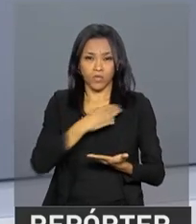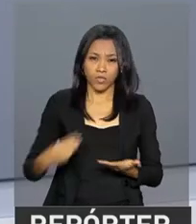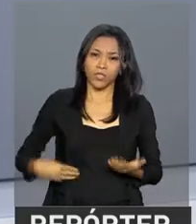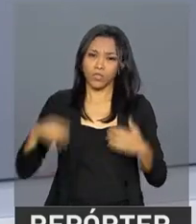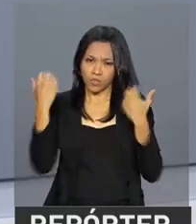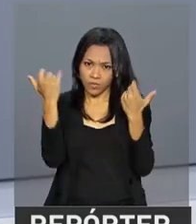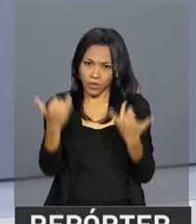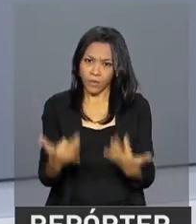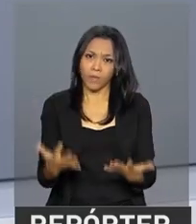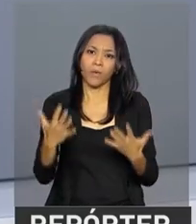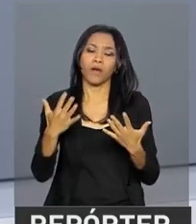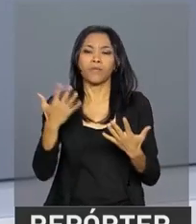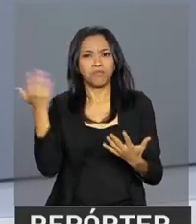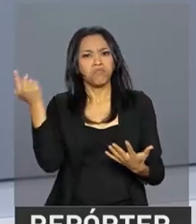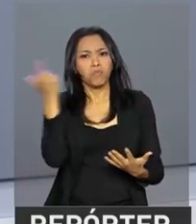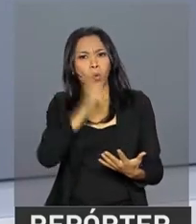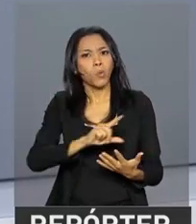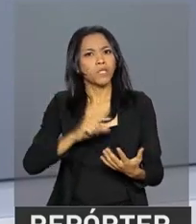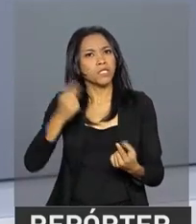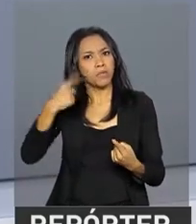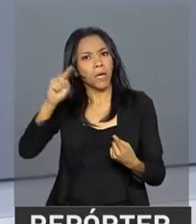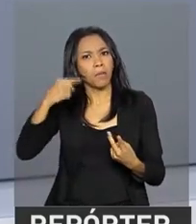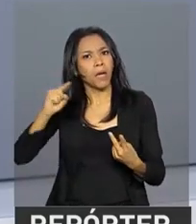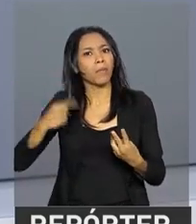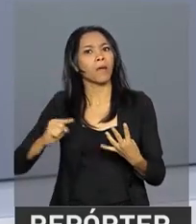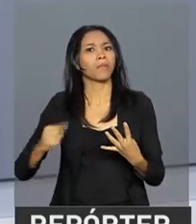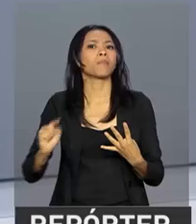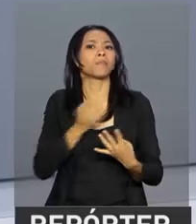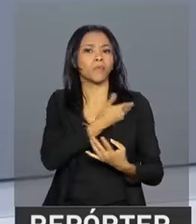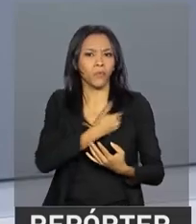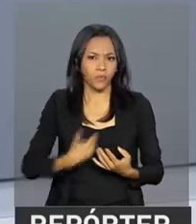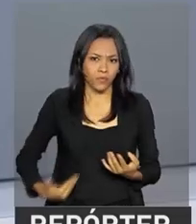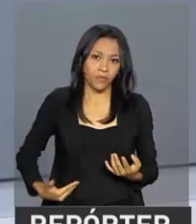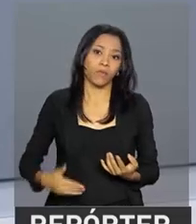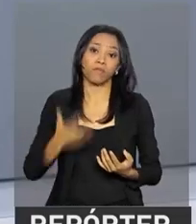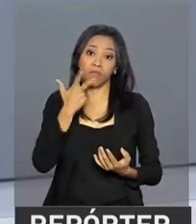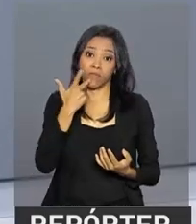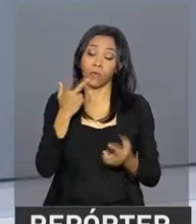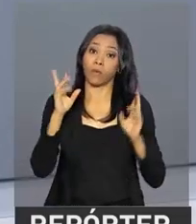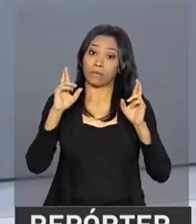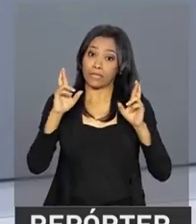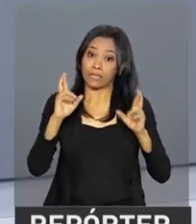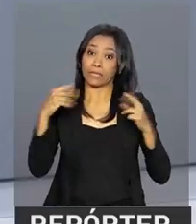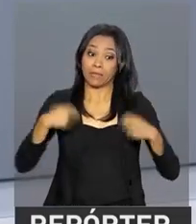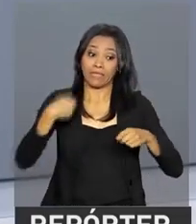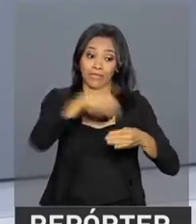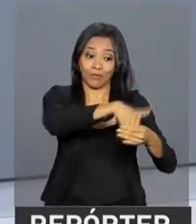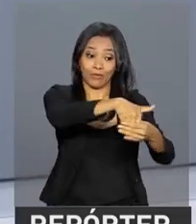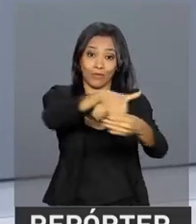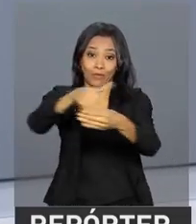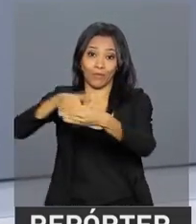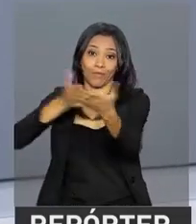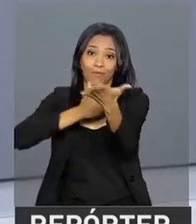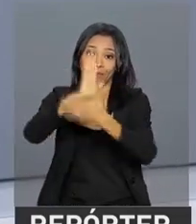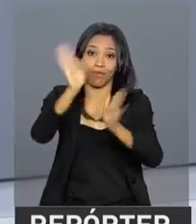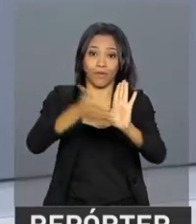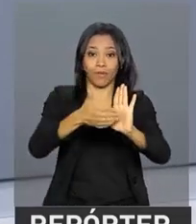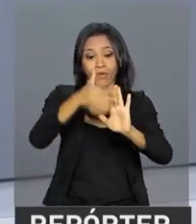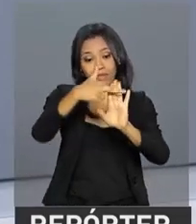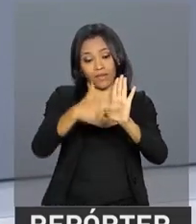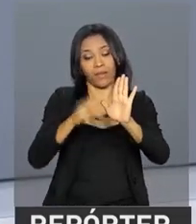os avanços já conquistados pelo governo e afirmou que os votos necessários para a aprovação da reforma da Previdência no Congresso